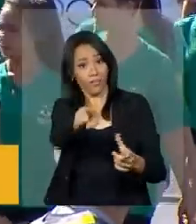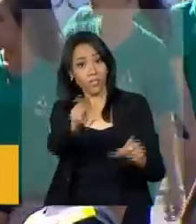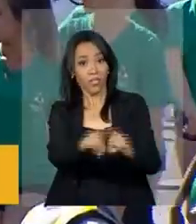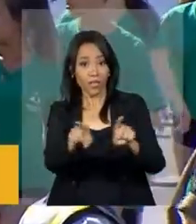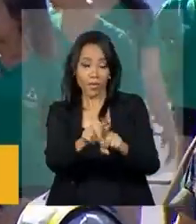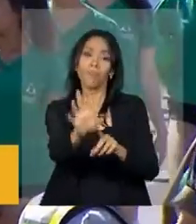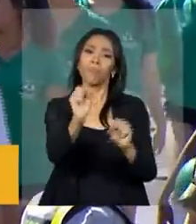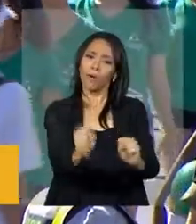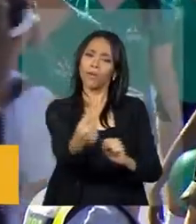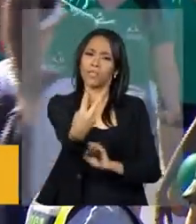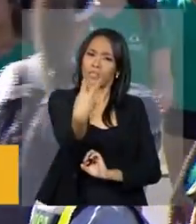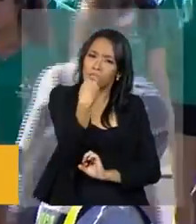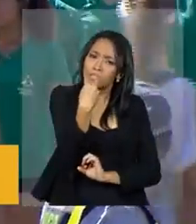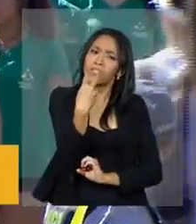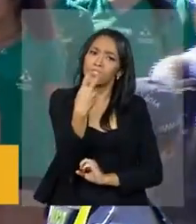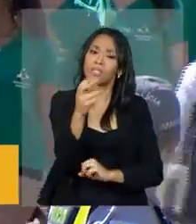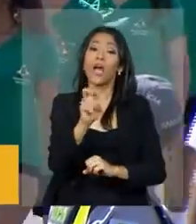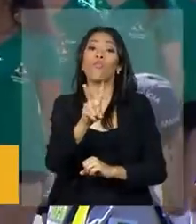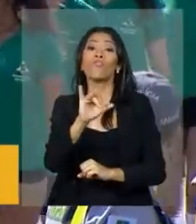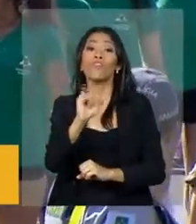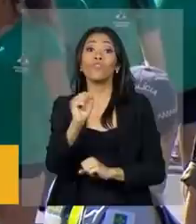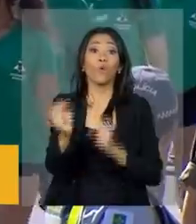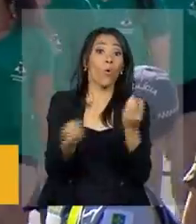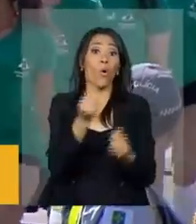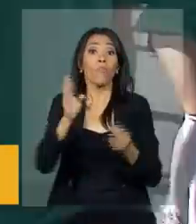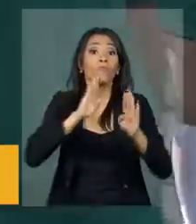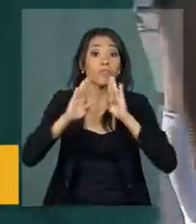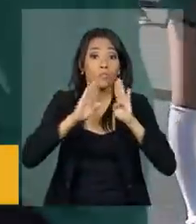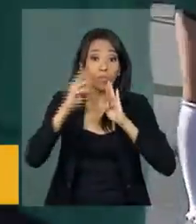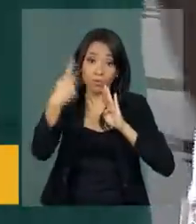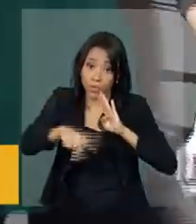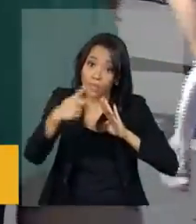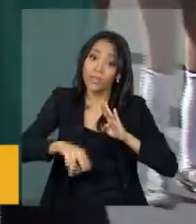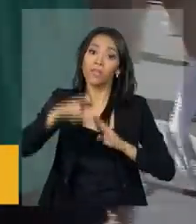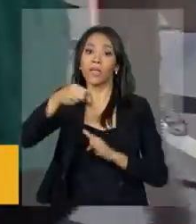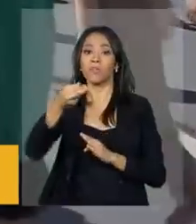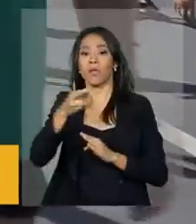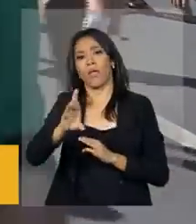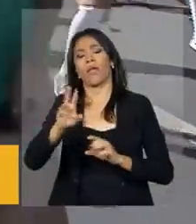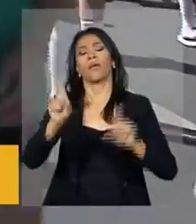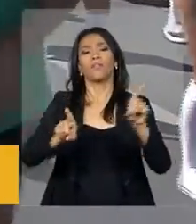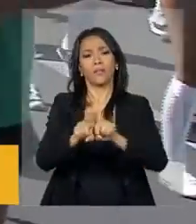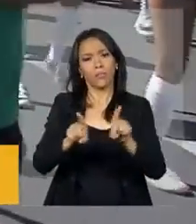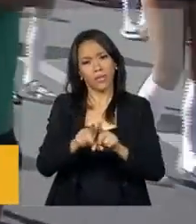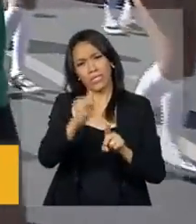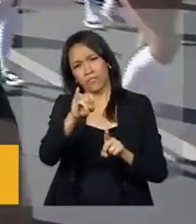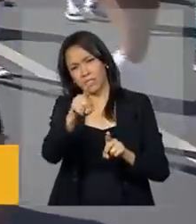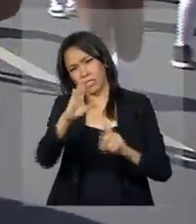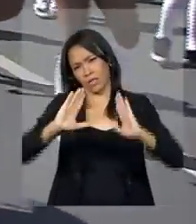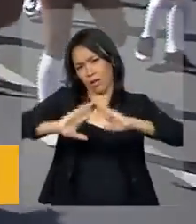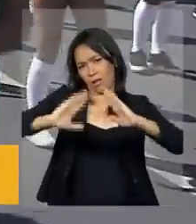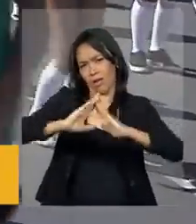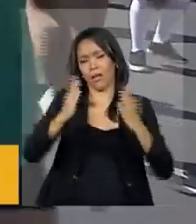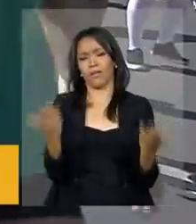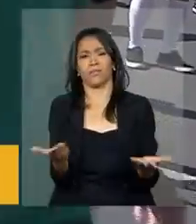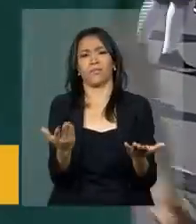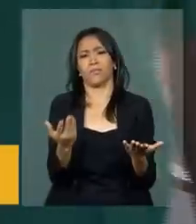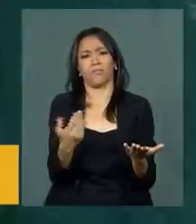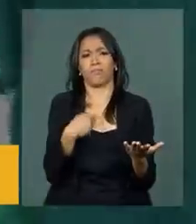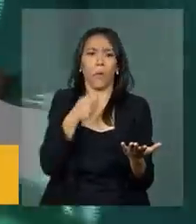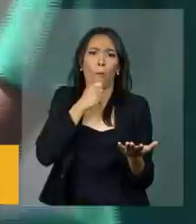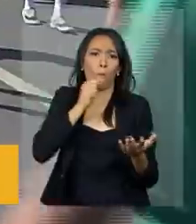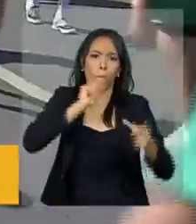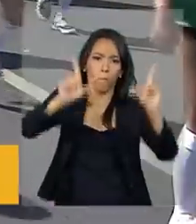pode acompanhar a nossa cobertura ao vivo pelo Facebook da NBR, também pelo nosso streaming. Se você estiver em casa, não estiver acompanhando